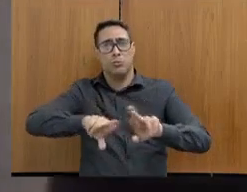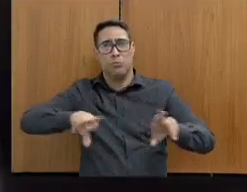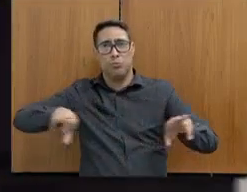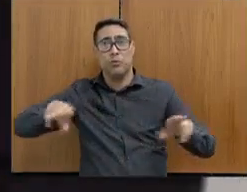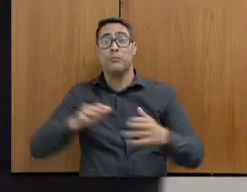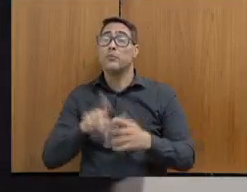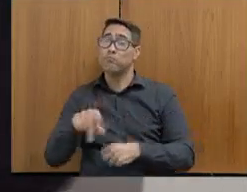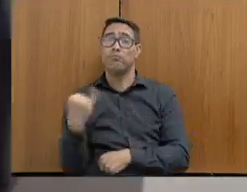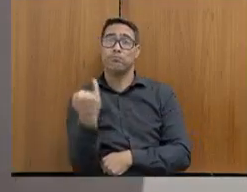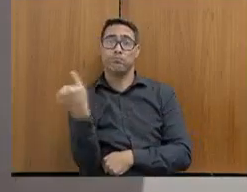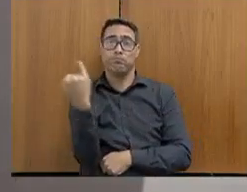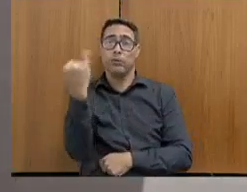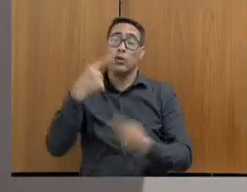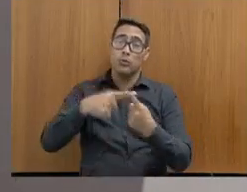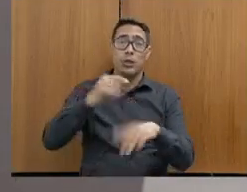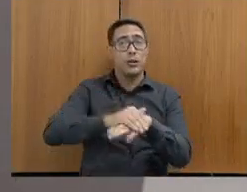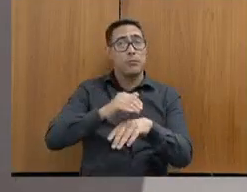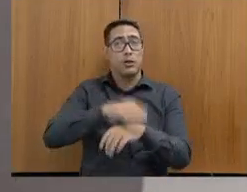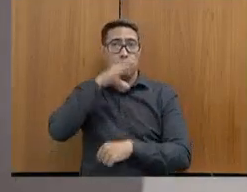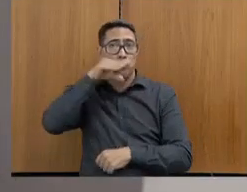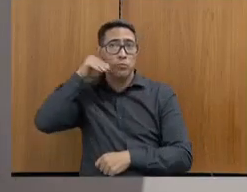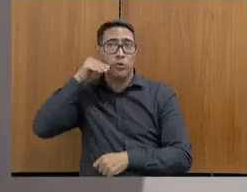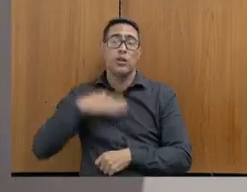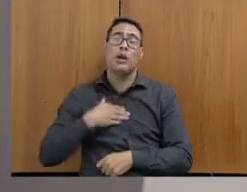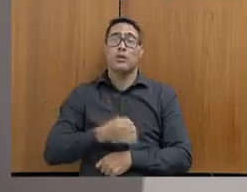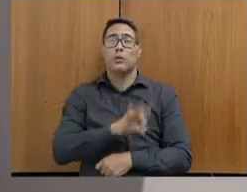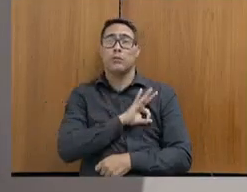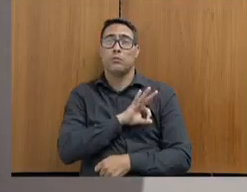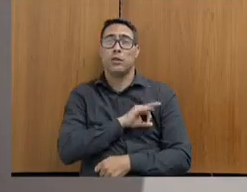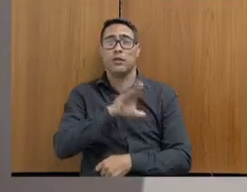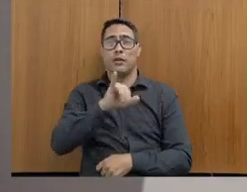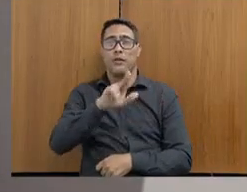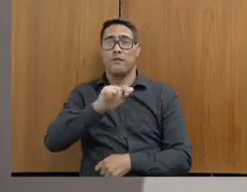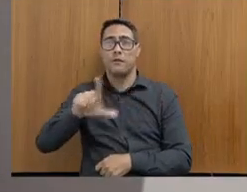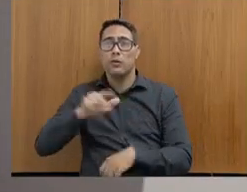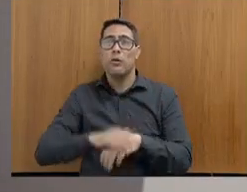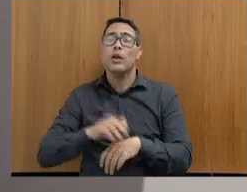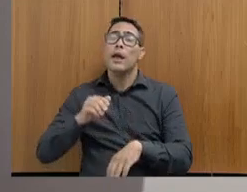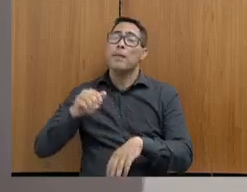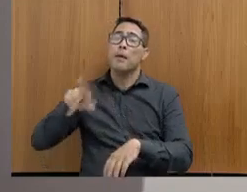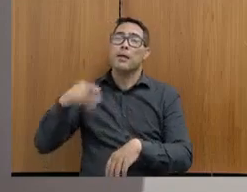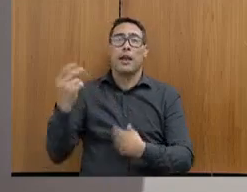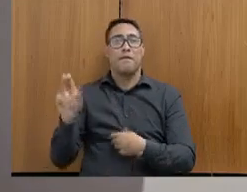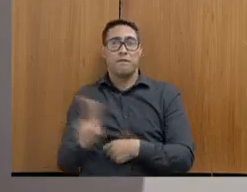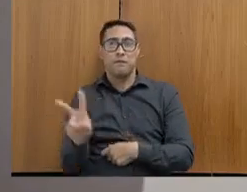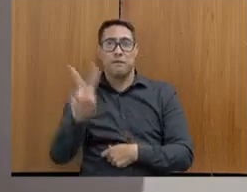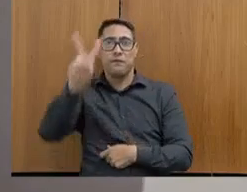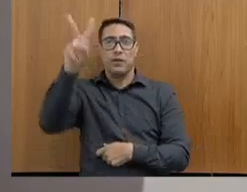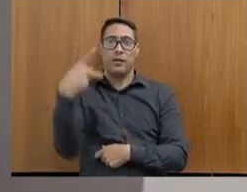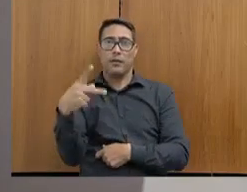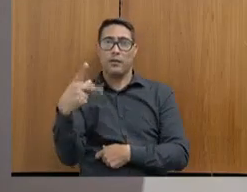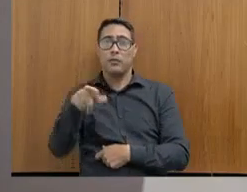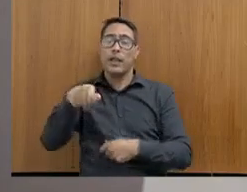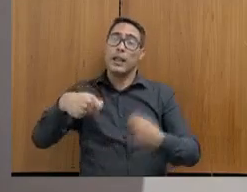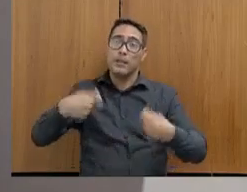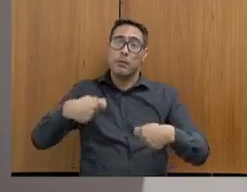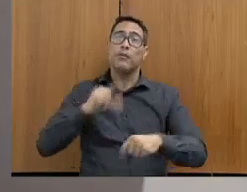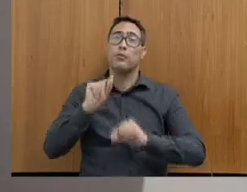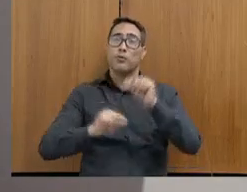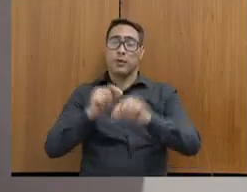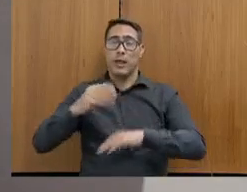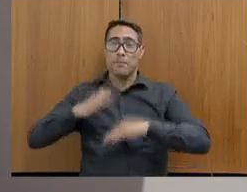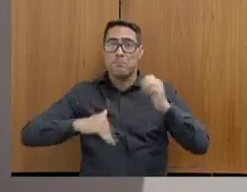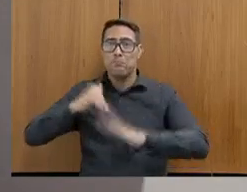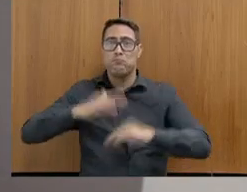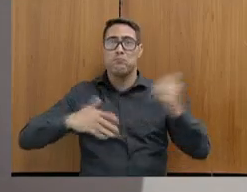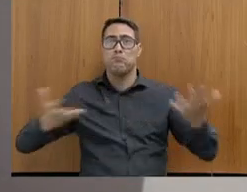o servidor da Polícia Civil dentro desse processo de valorização evidentemente que ele tem que ser continuamente capacitado